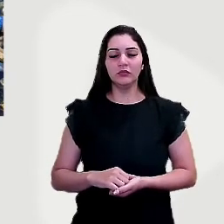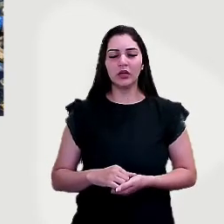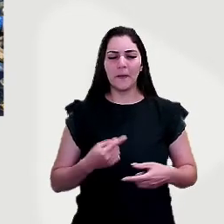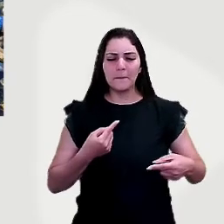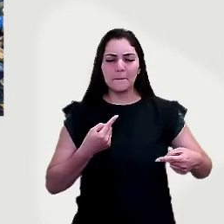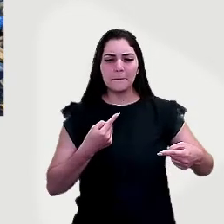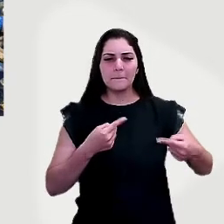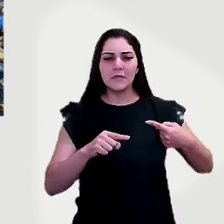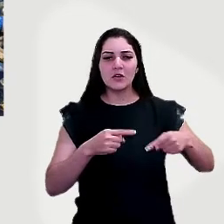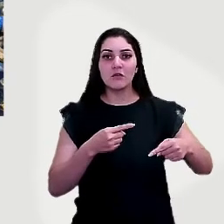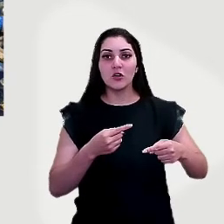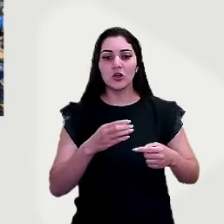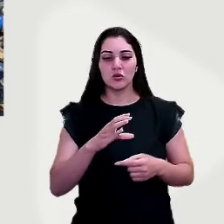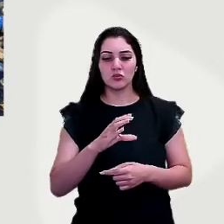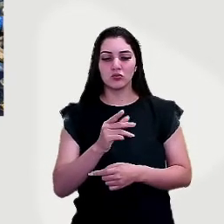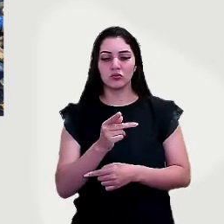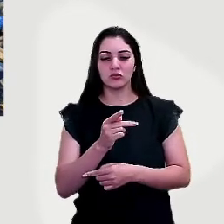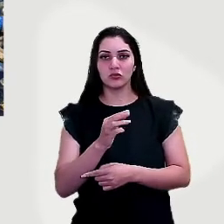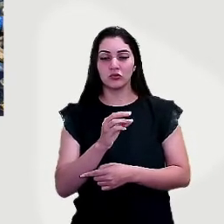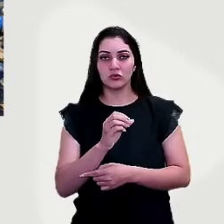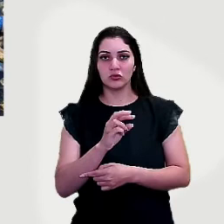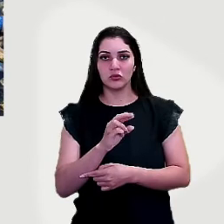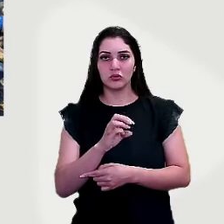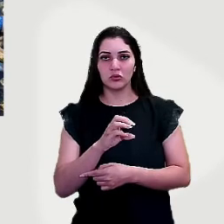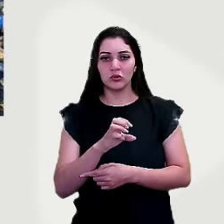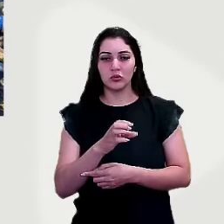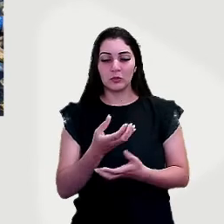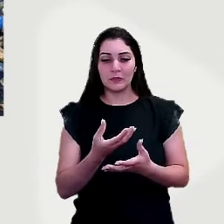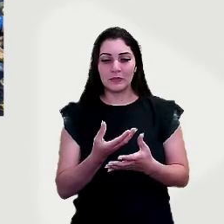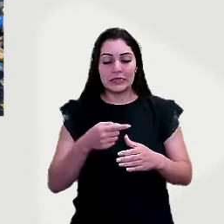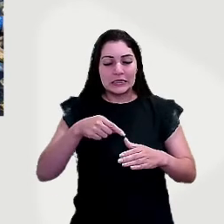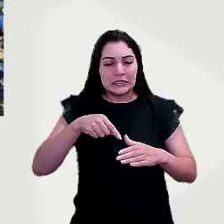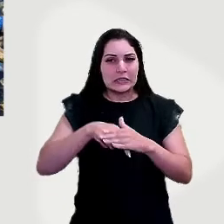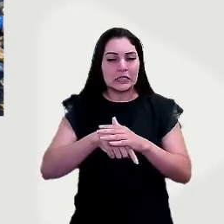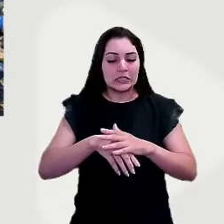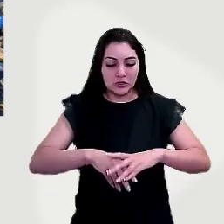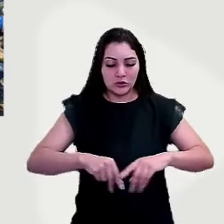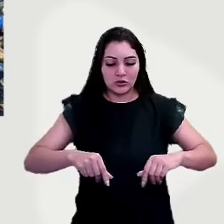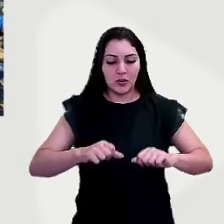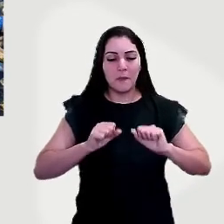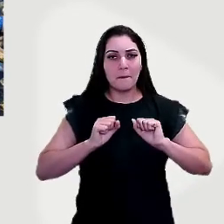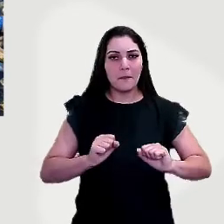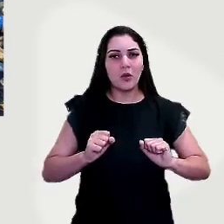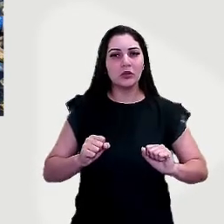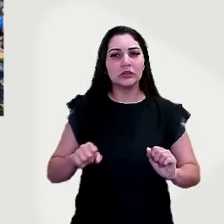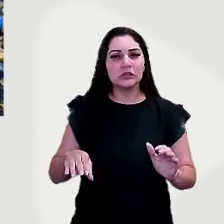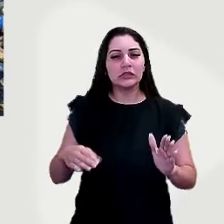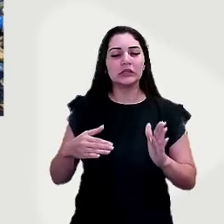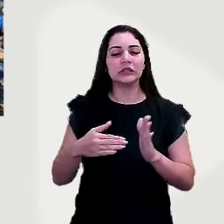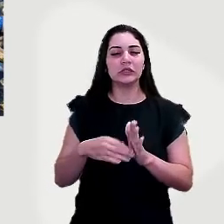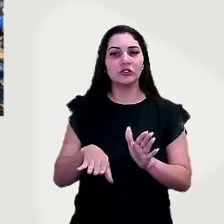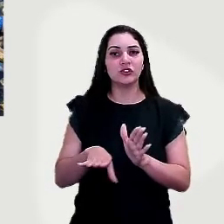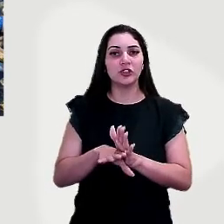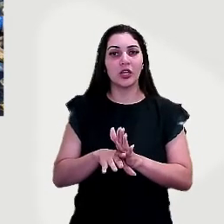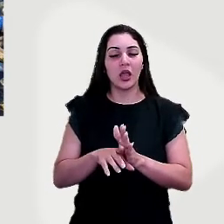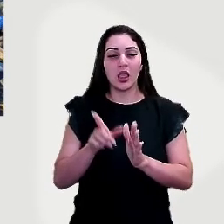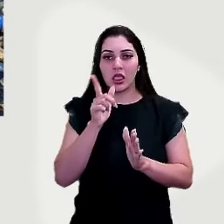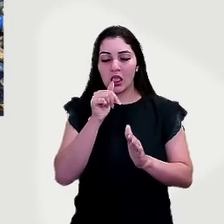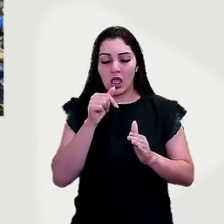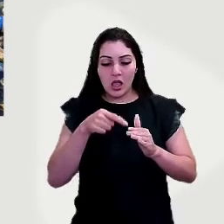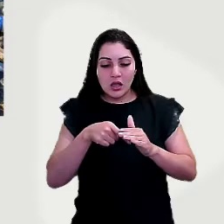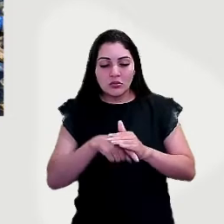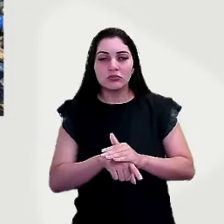provoca, né, que esse chorume ele entre no solo, contaminando o solo e possa atingir até a água